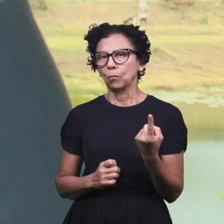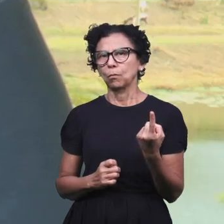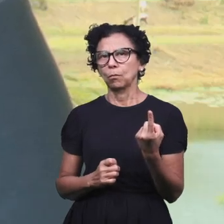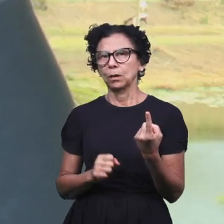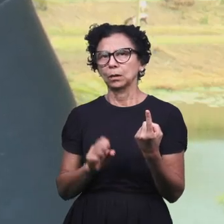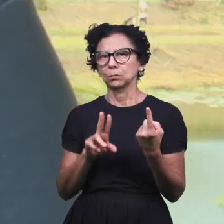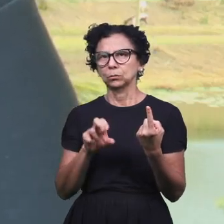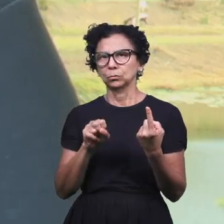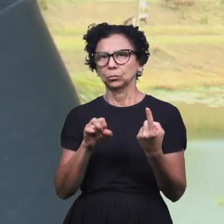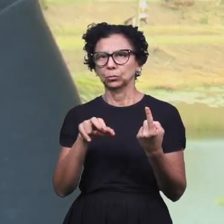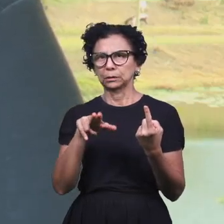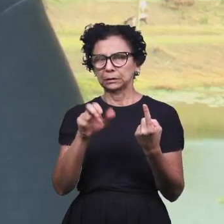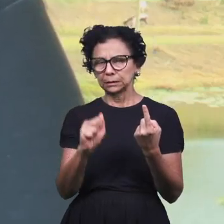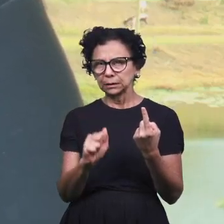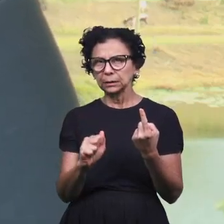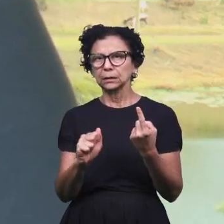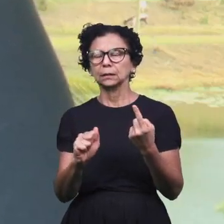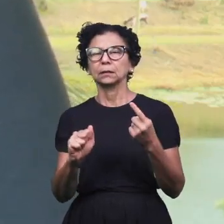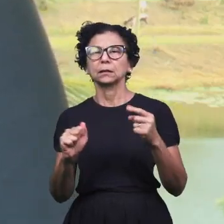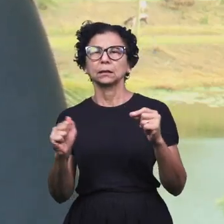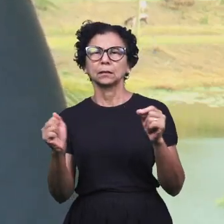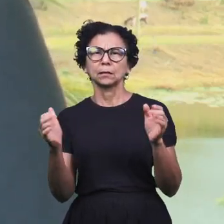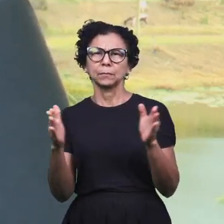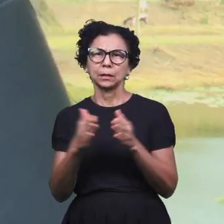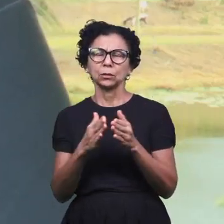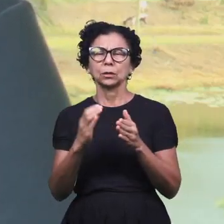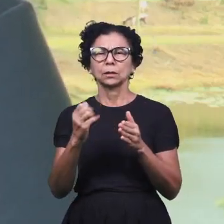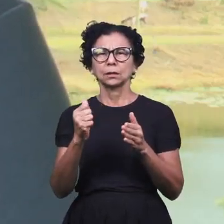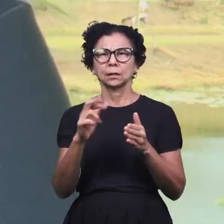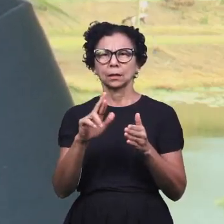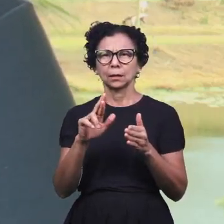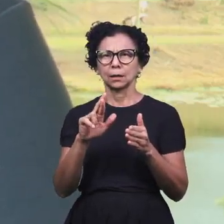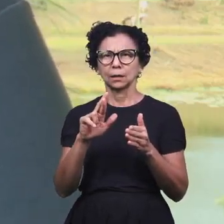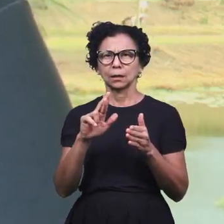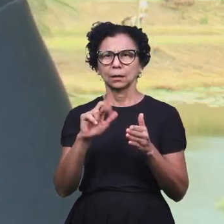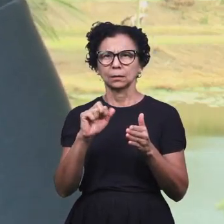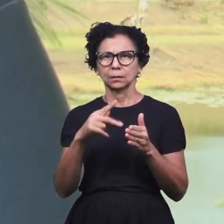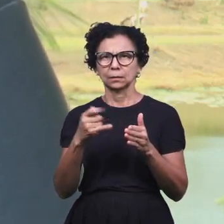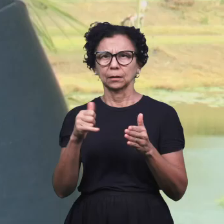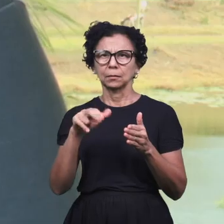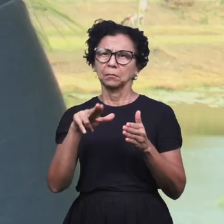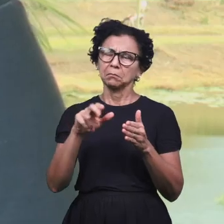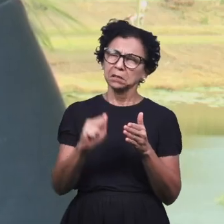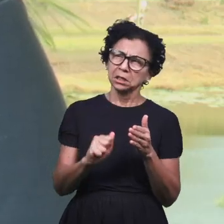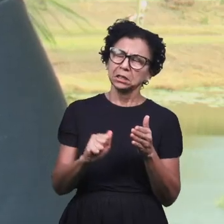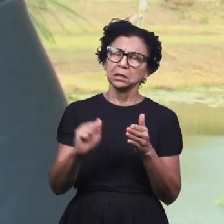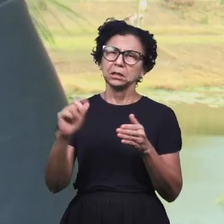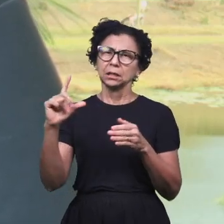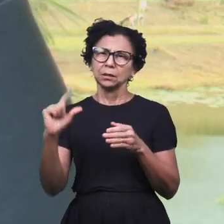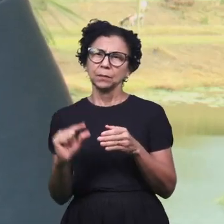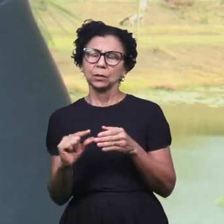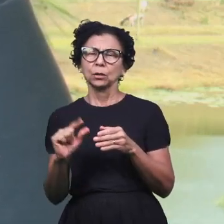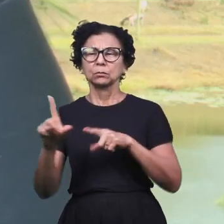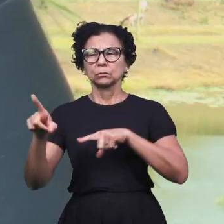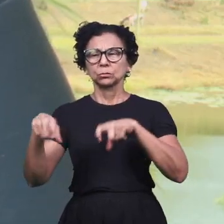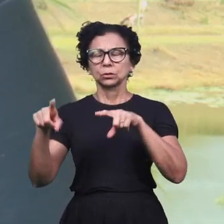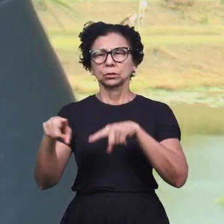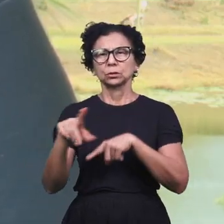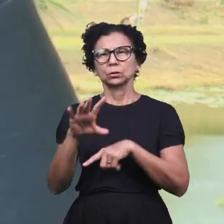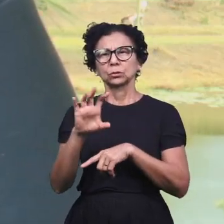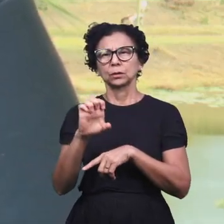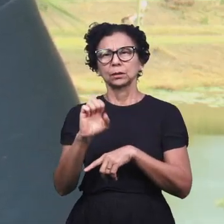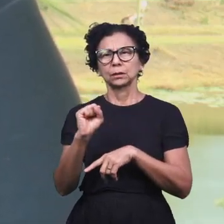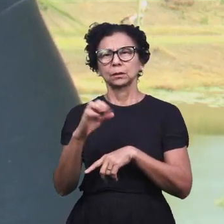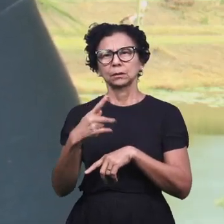lá seria um pouco maior que a de Carapina, um pouco menor que a usina do Sítio Esperança, ficaria no meio das duas. E para não fazer uma